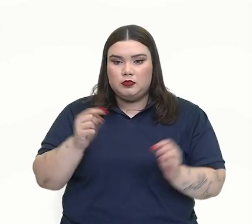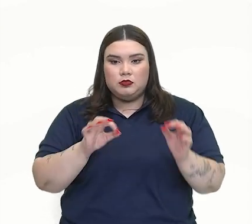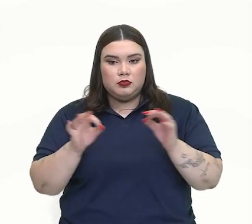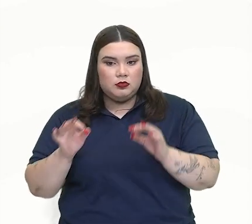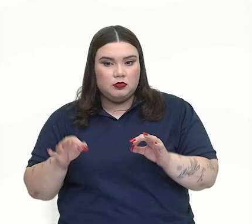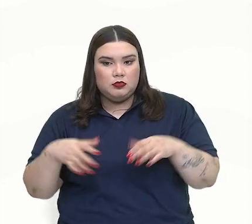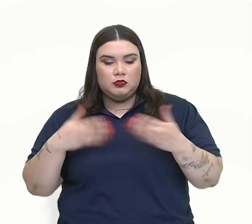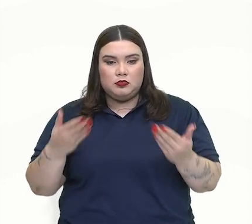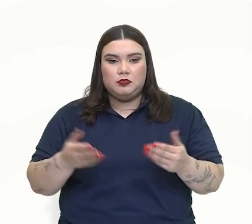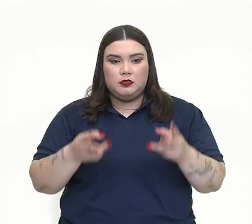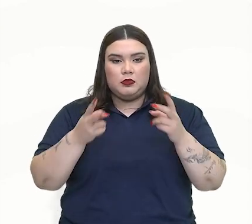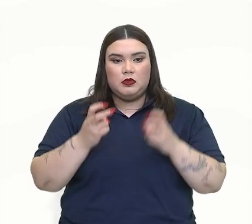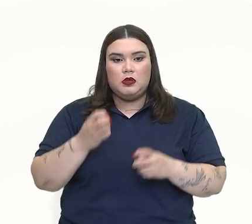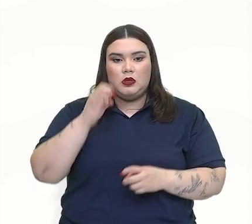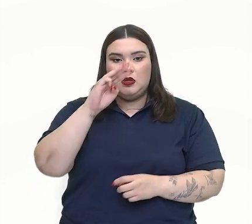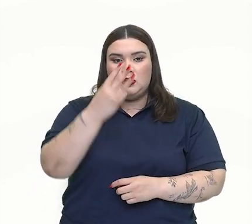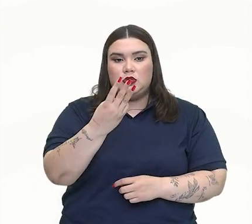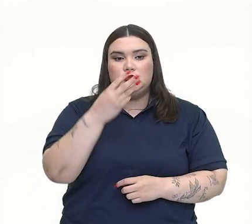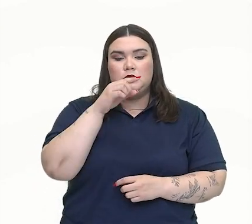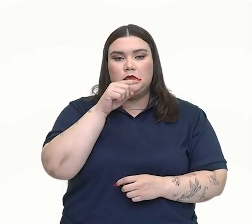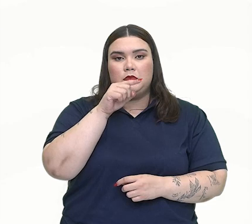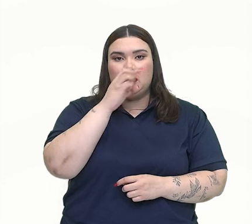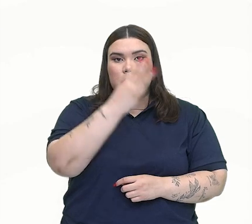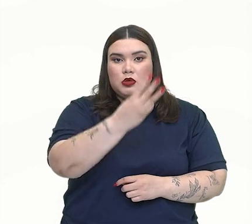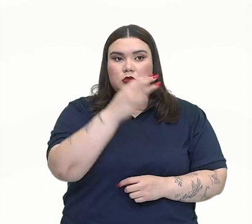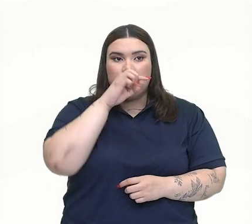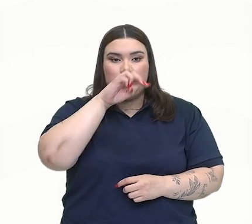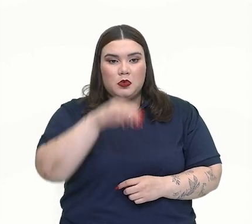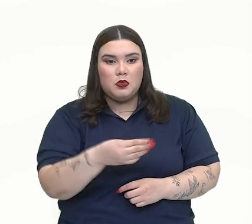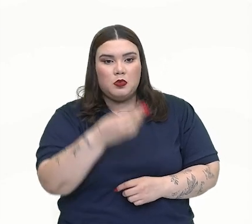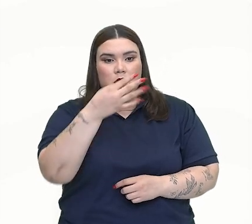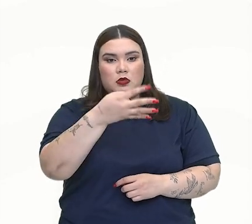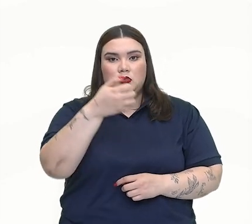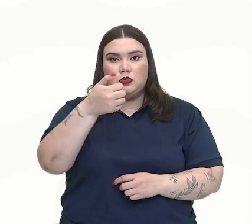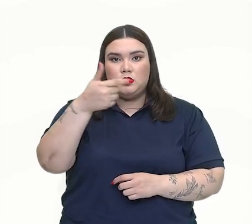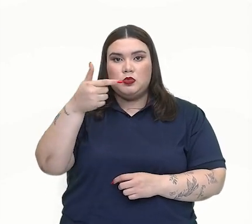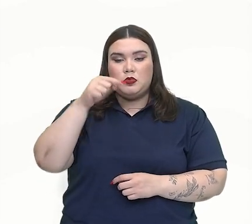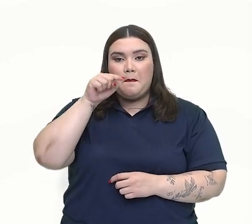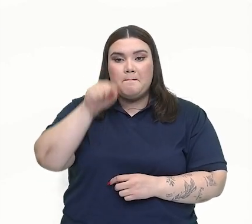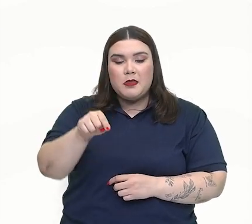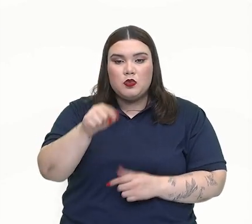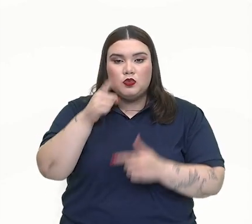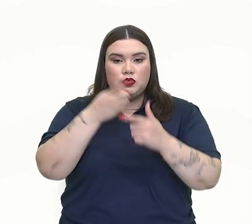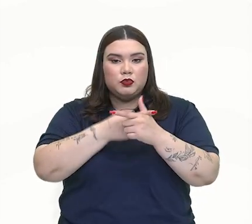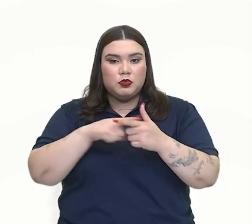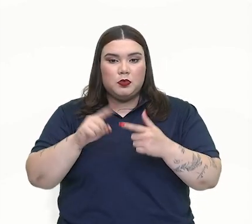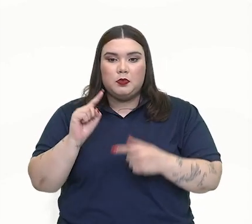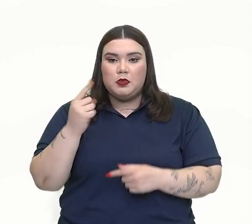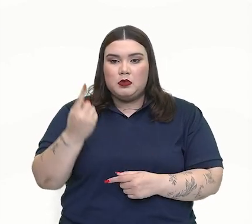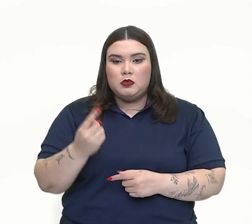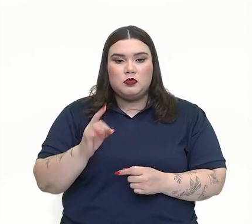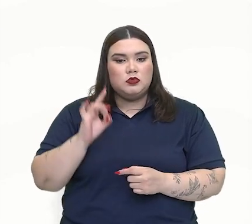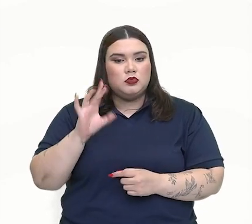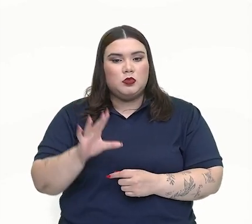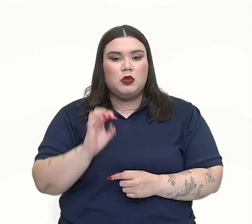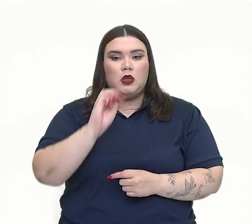e dividindo por 1000, vai sobrar quanto? Somente